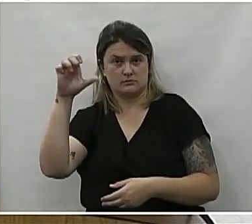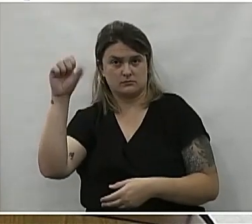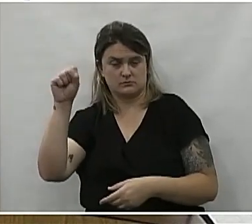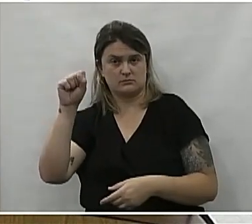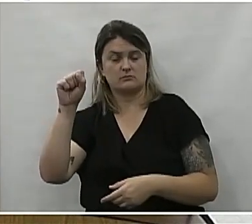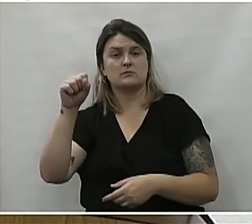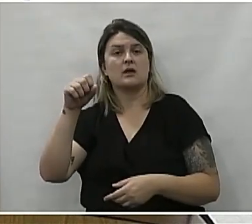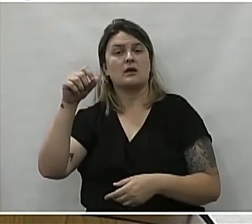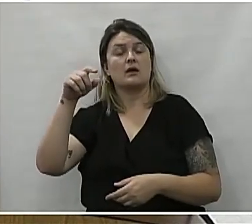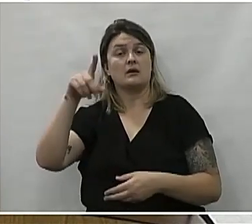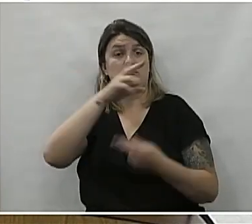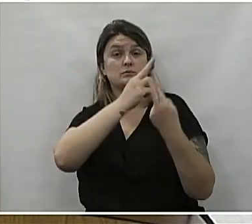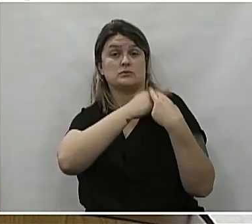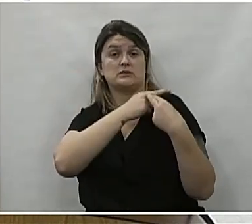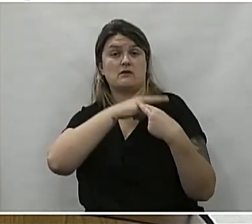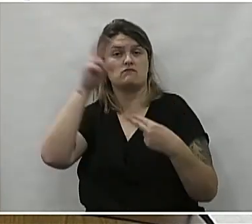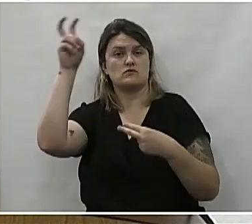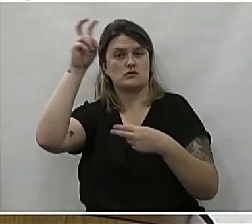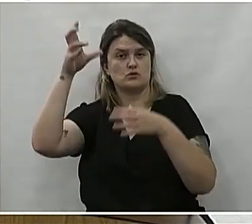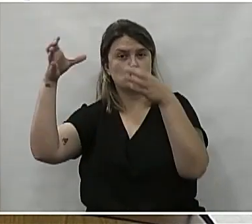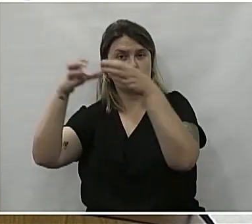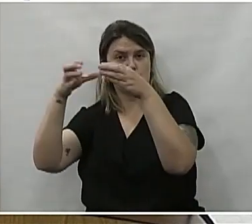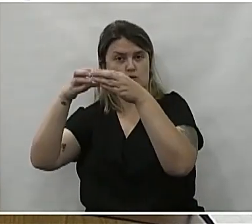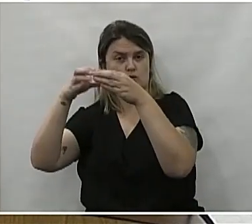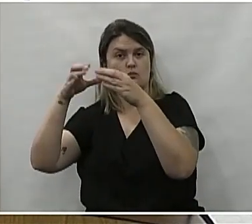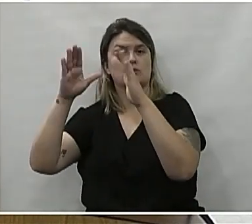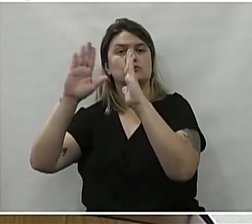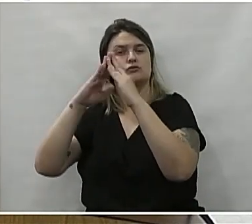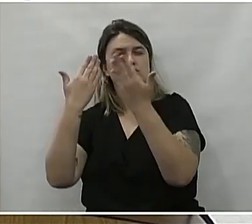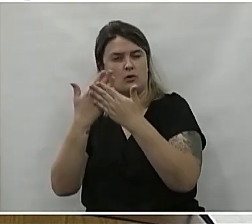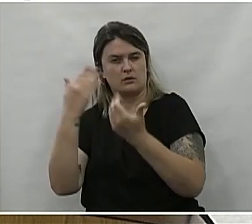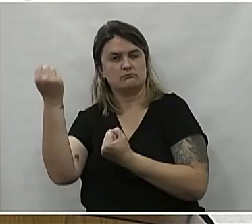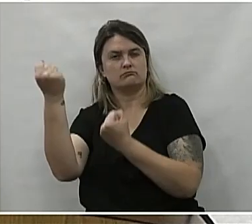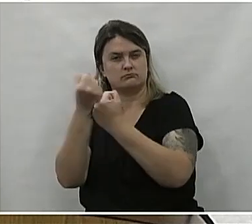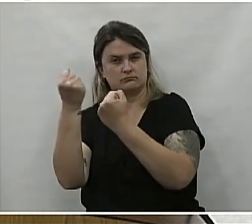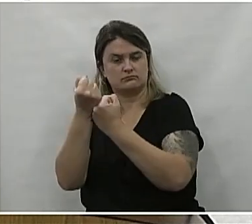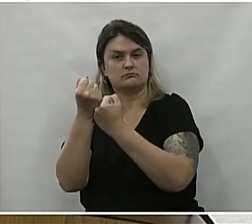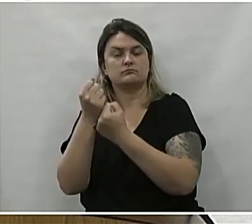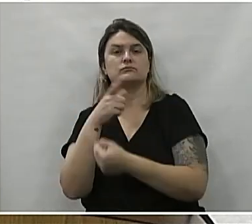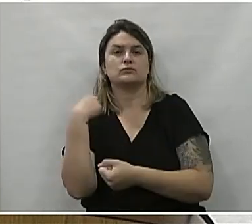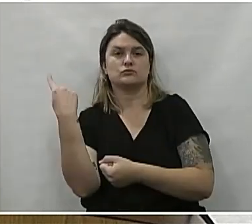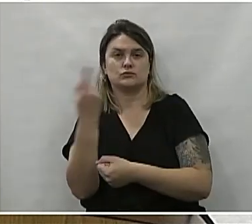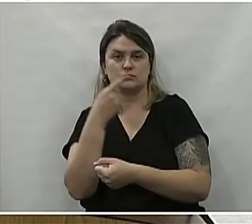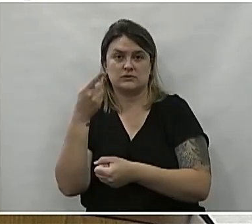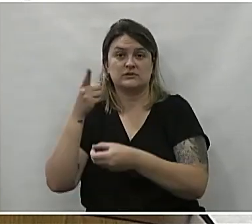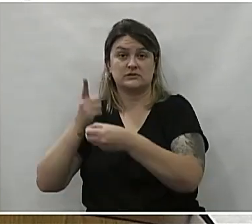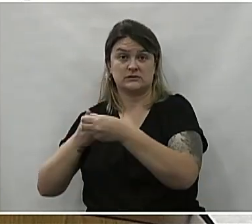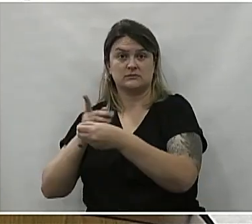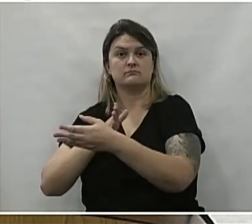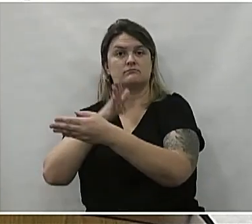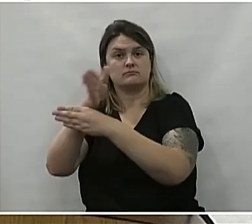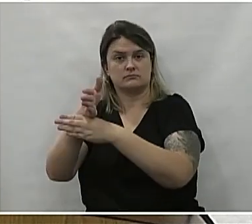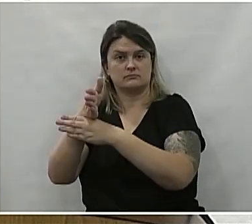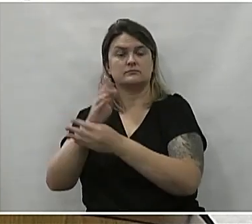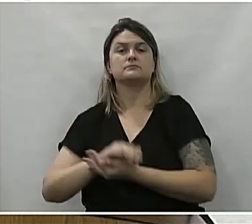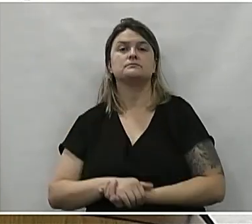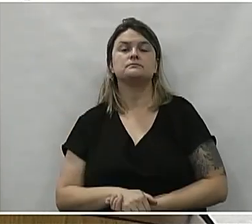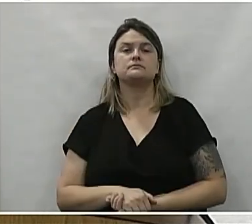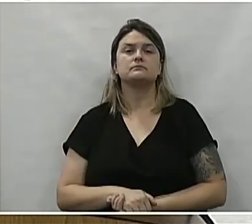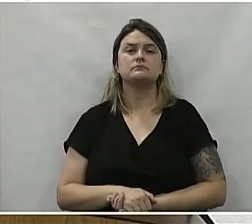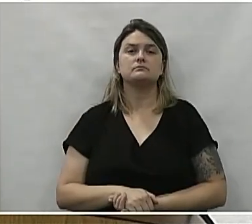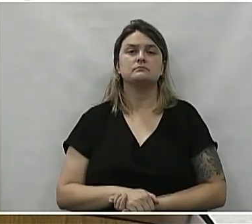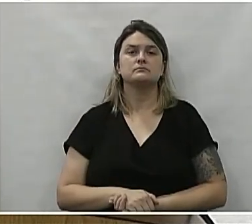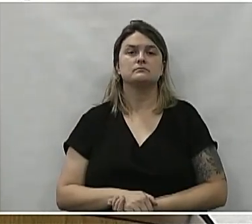Comandante Da quinta companhia Do batalhão De patrulha Escolar Comunitária A qual a gente Aqui do Nando Vitória Está subordinado